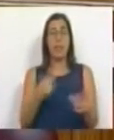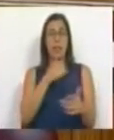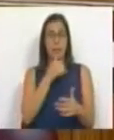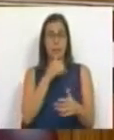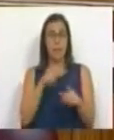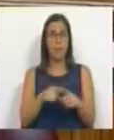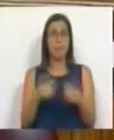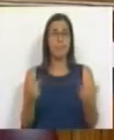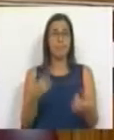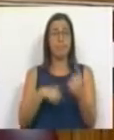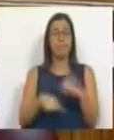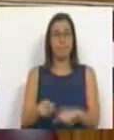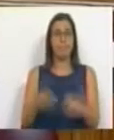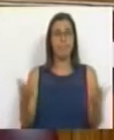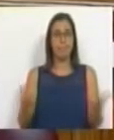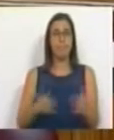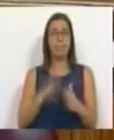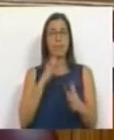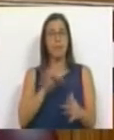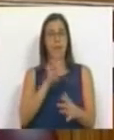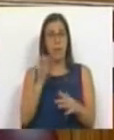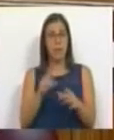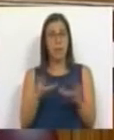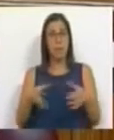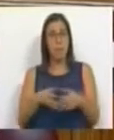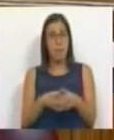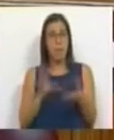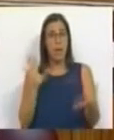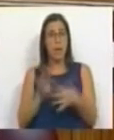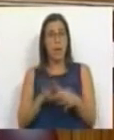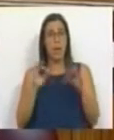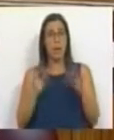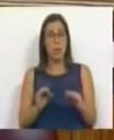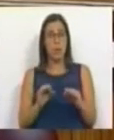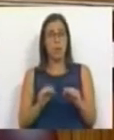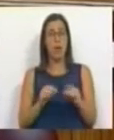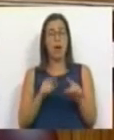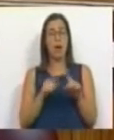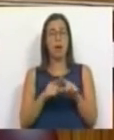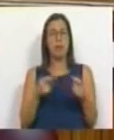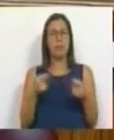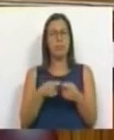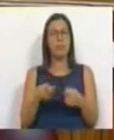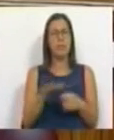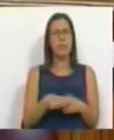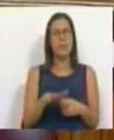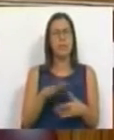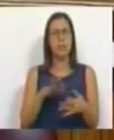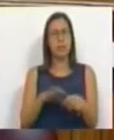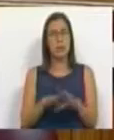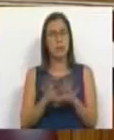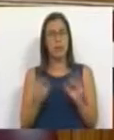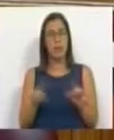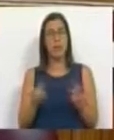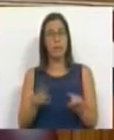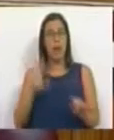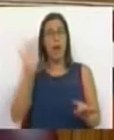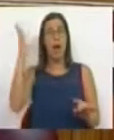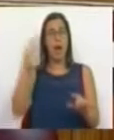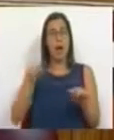locais. E, portanto, a questão do dispositivo adequado para acorrer a situações como estas